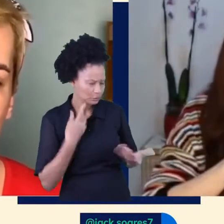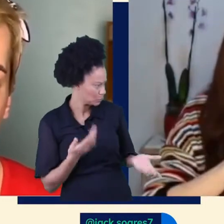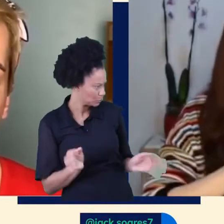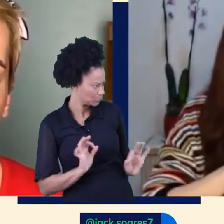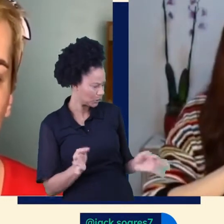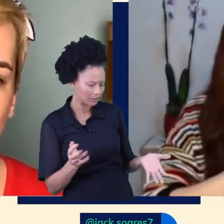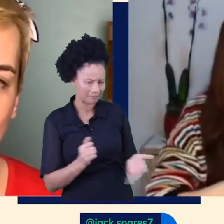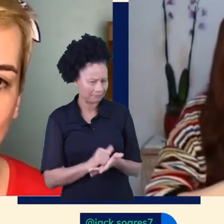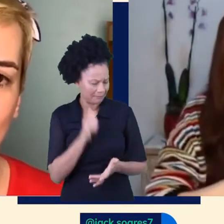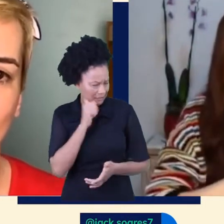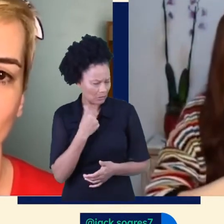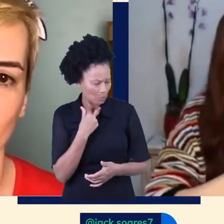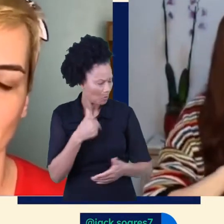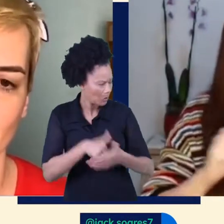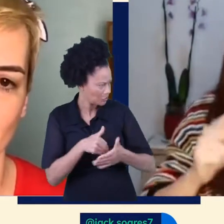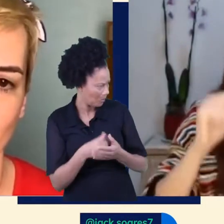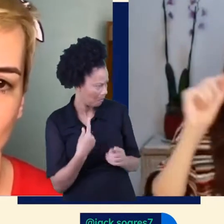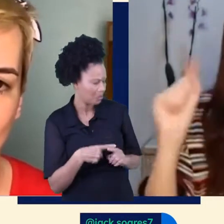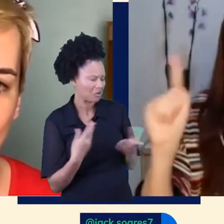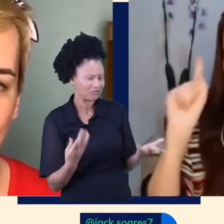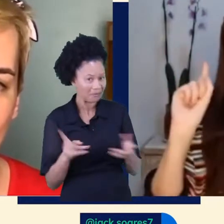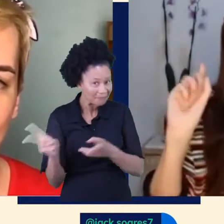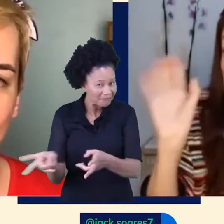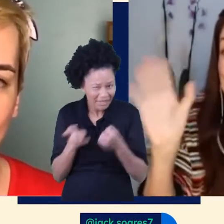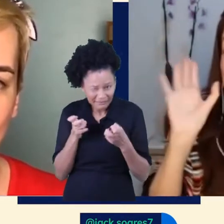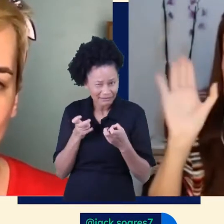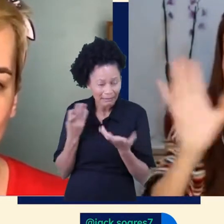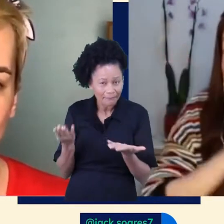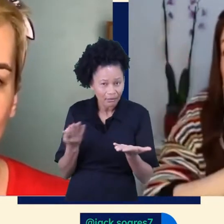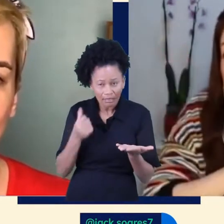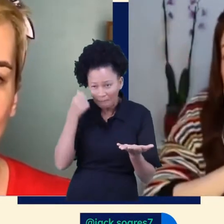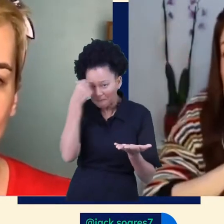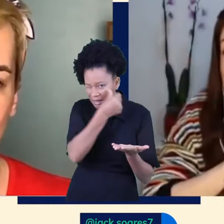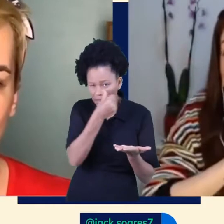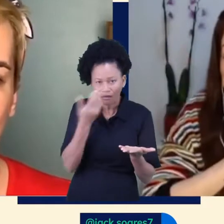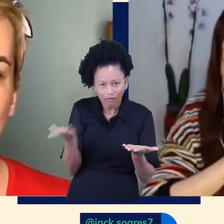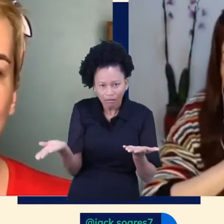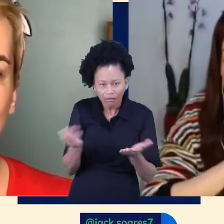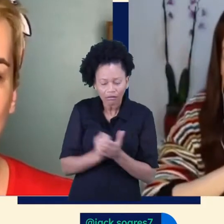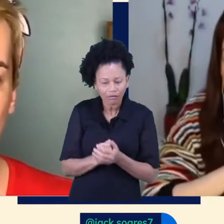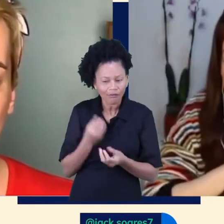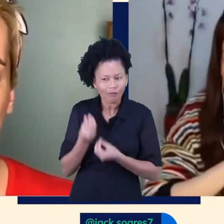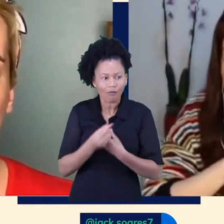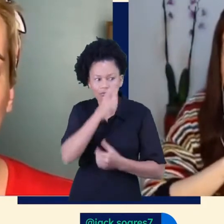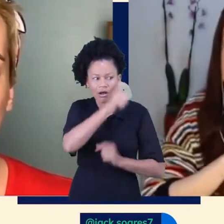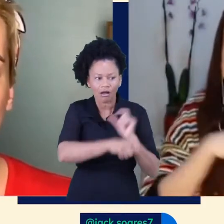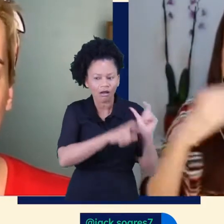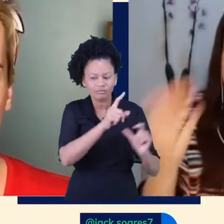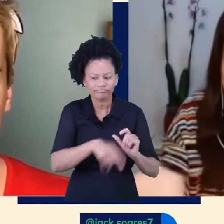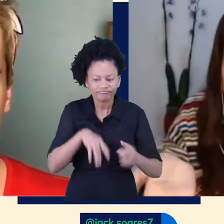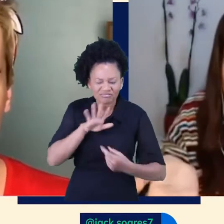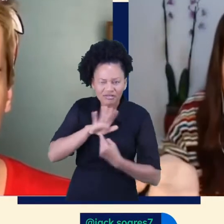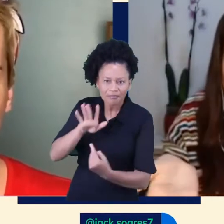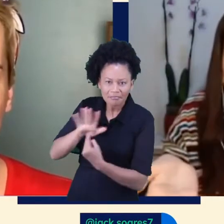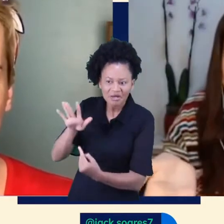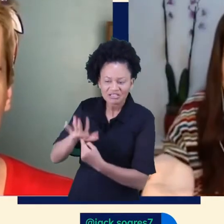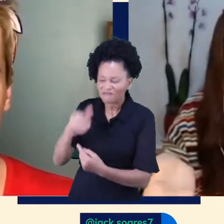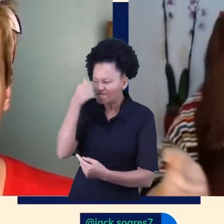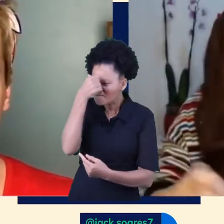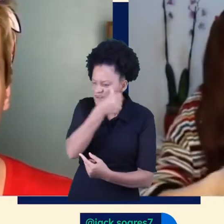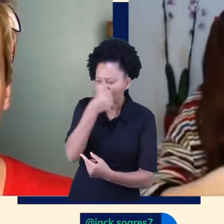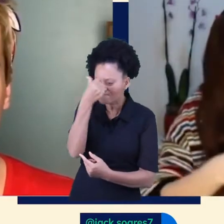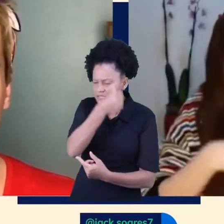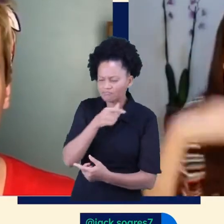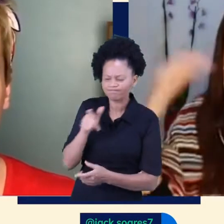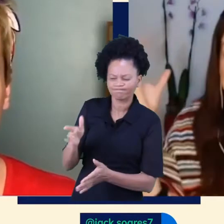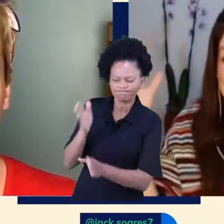está acontecendo ali dentro de casa. Como é que os adultos estão reproduzindo também esses estereótipos, né? Você está possibilitando a